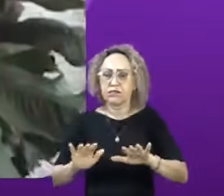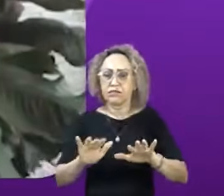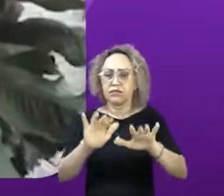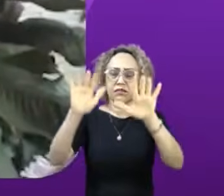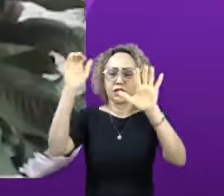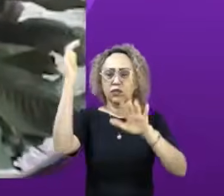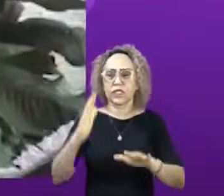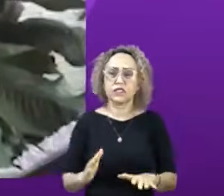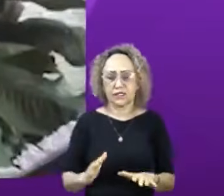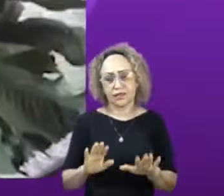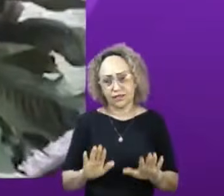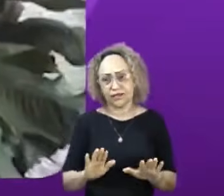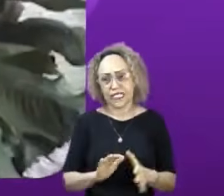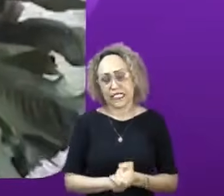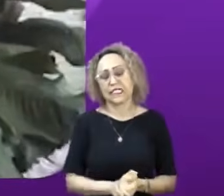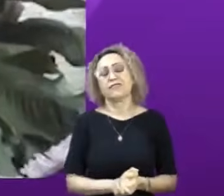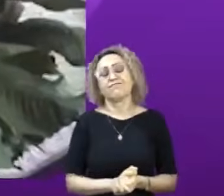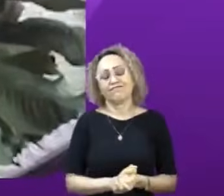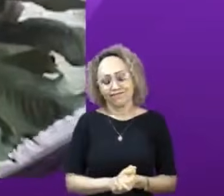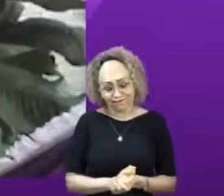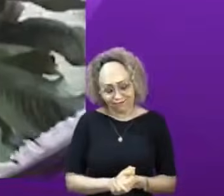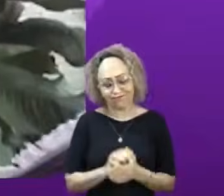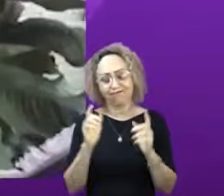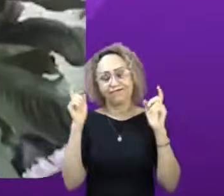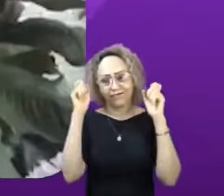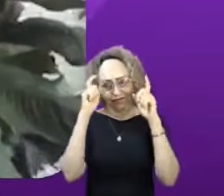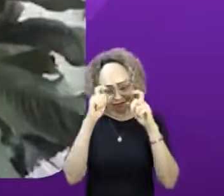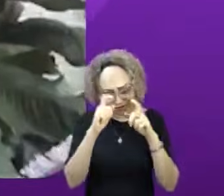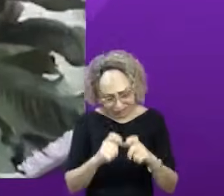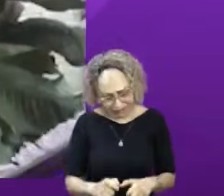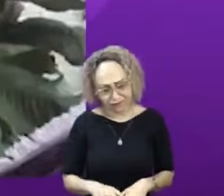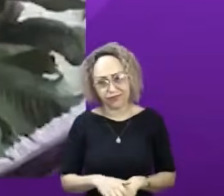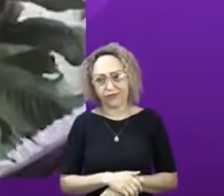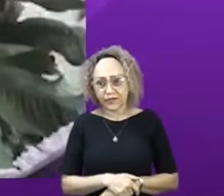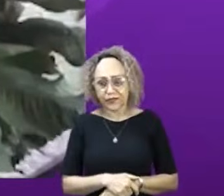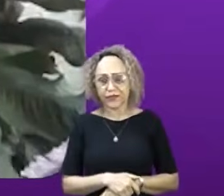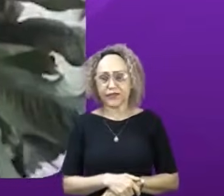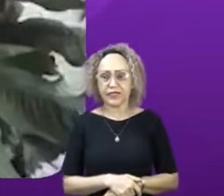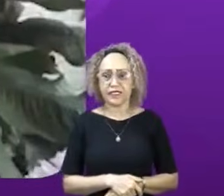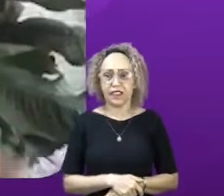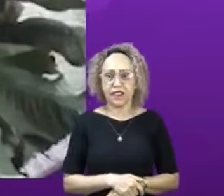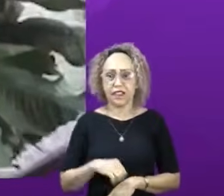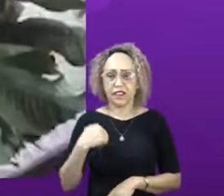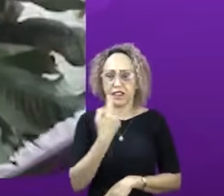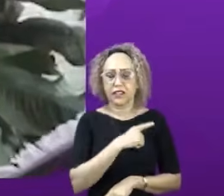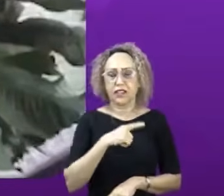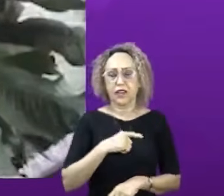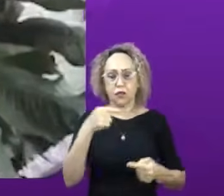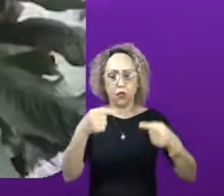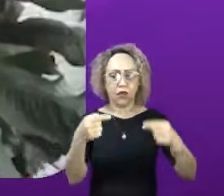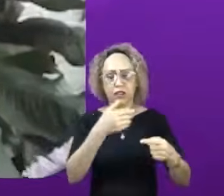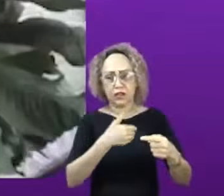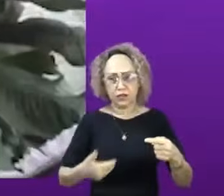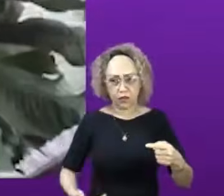que ainda assim é muito, muito, muito dificultoso. Então, a gente tem, através de políticas